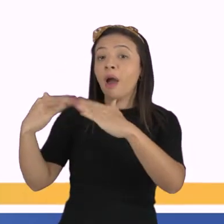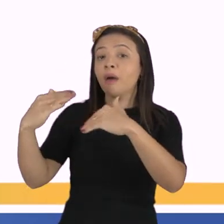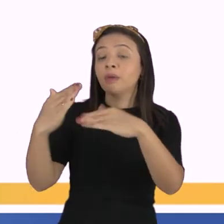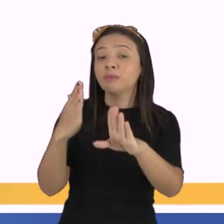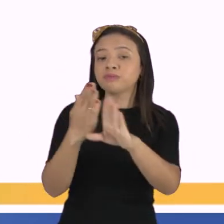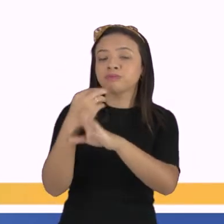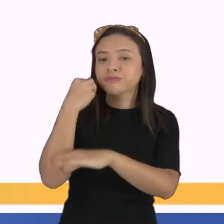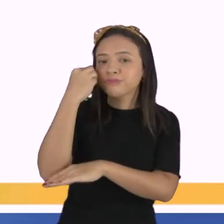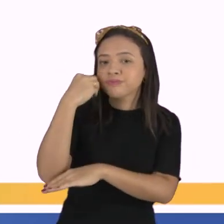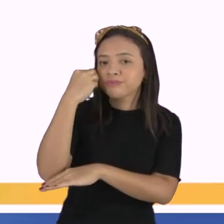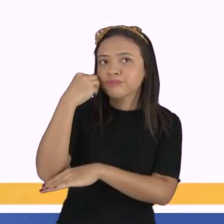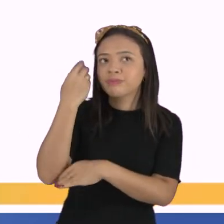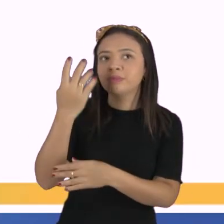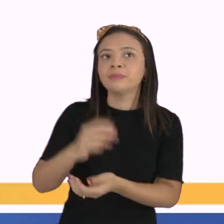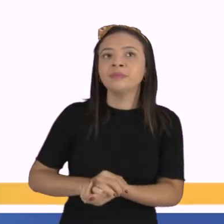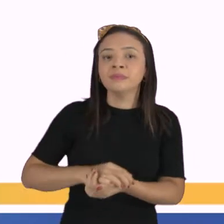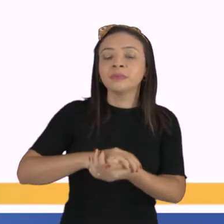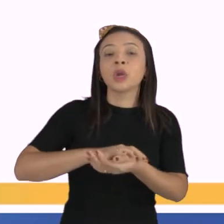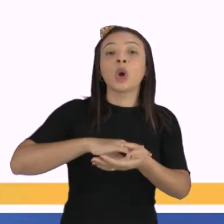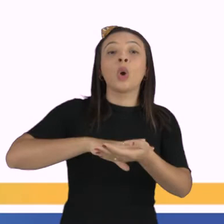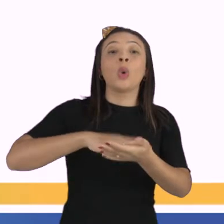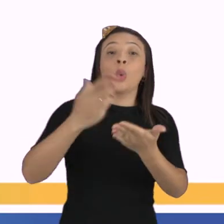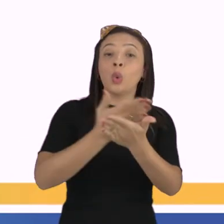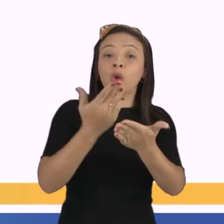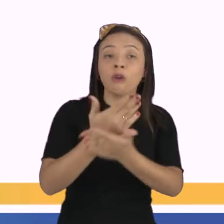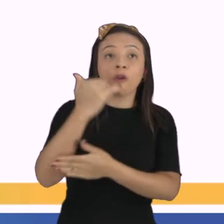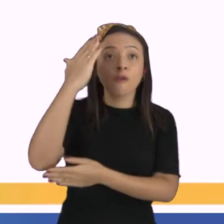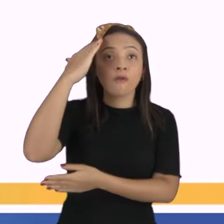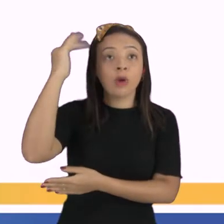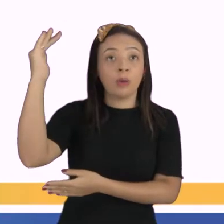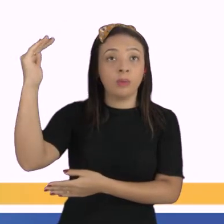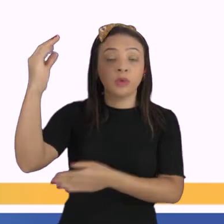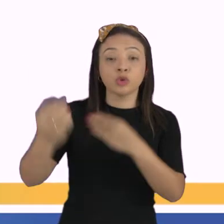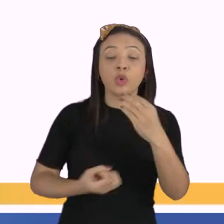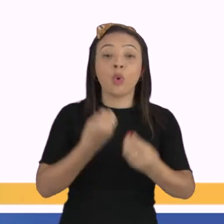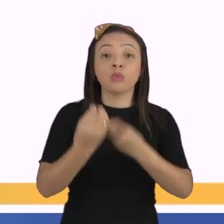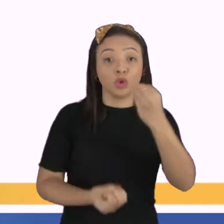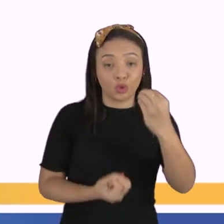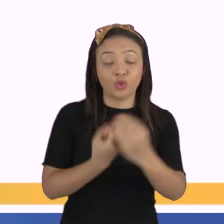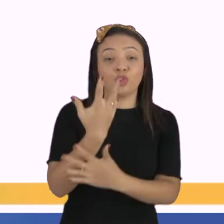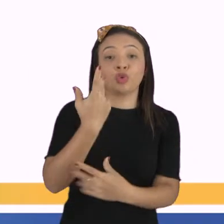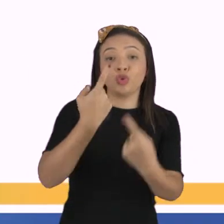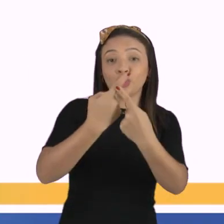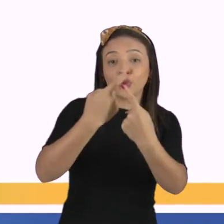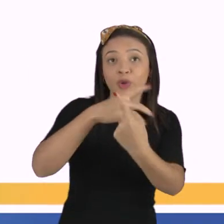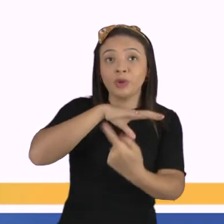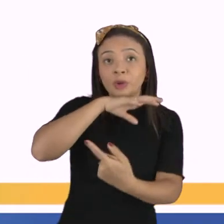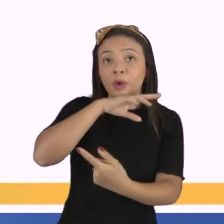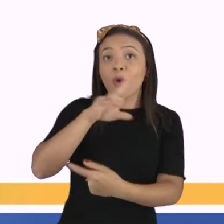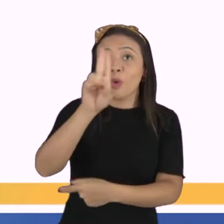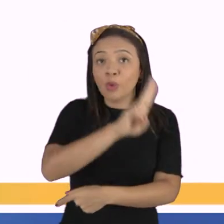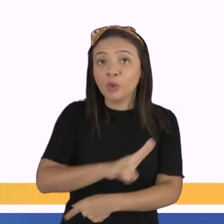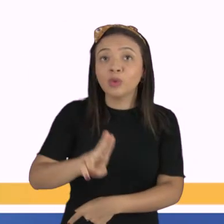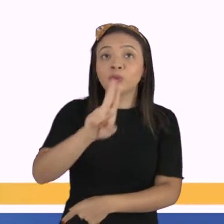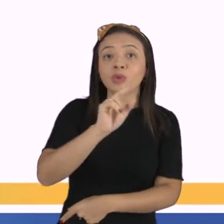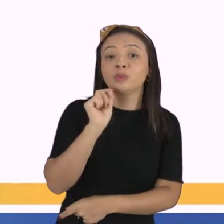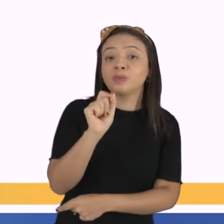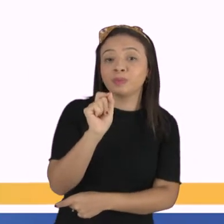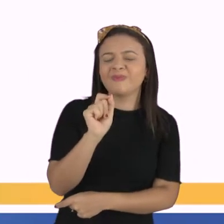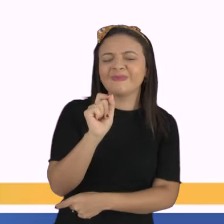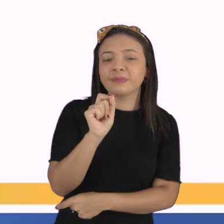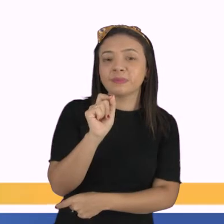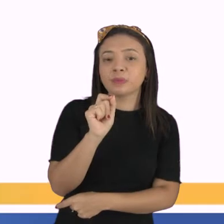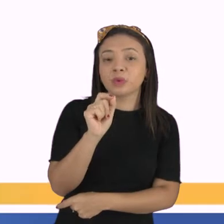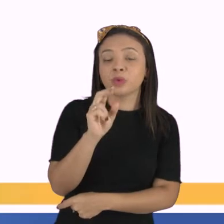através de experimentos. No livro mais famoso de Charles Darwin, que é A Origem das Espécies, ele utilizou